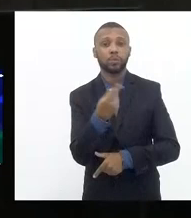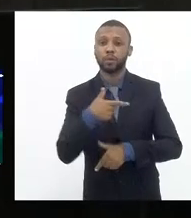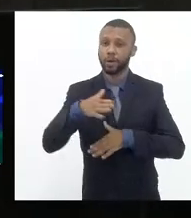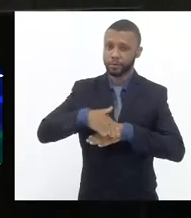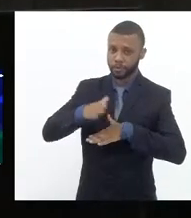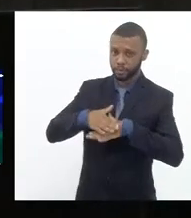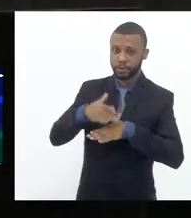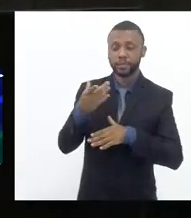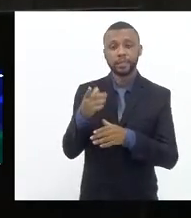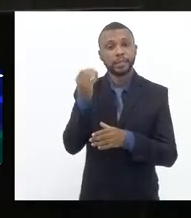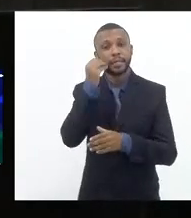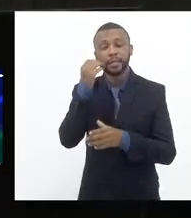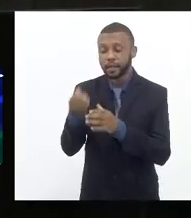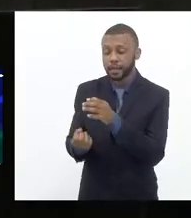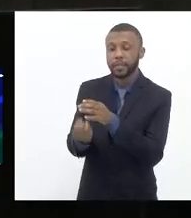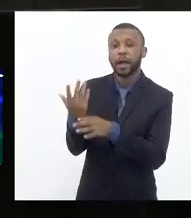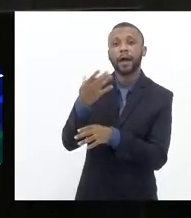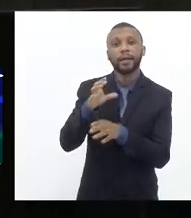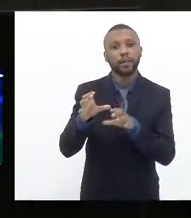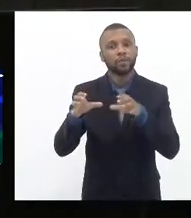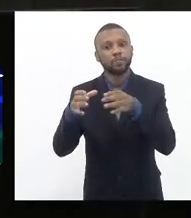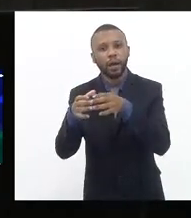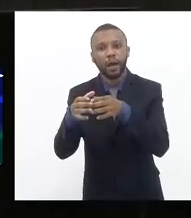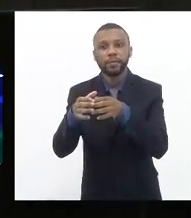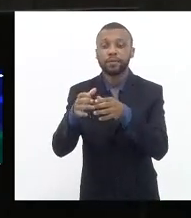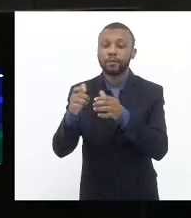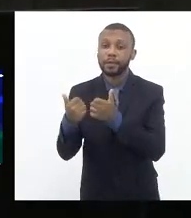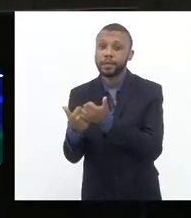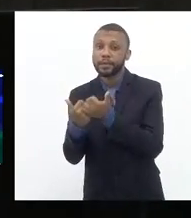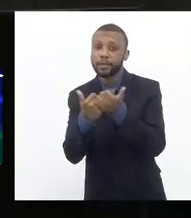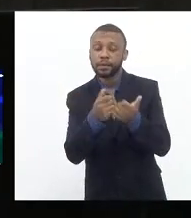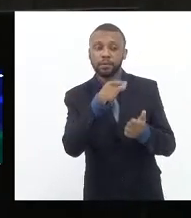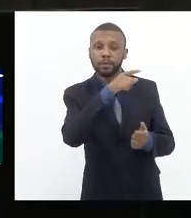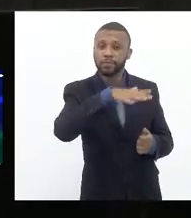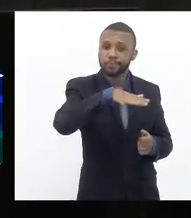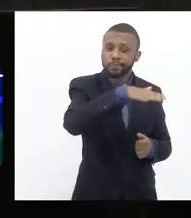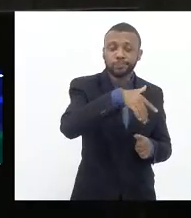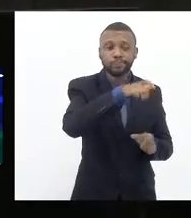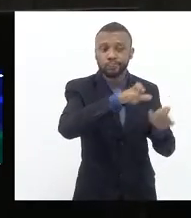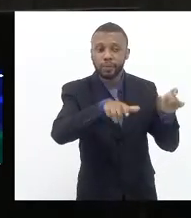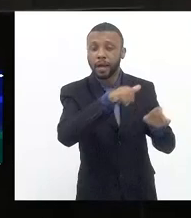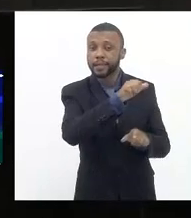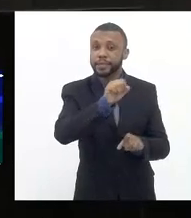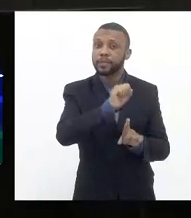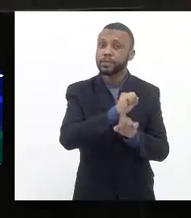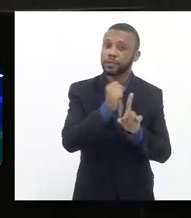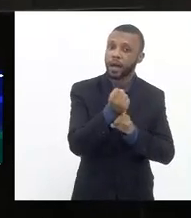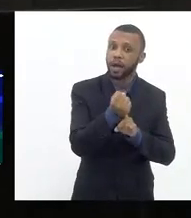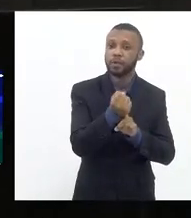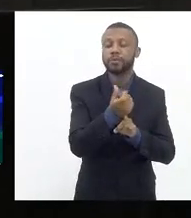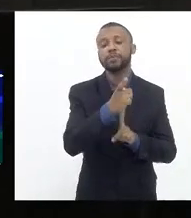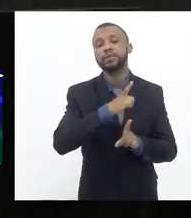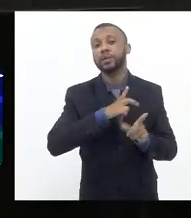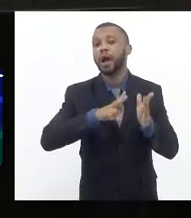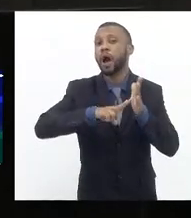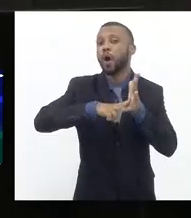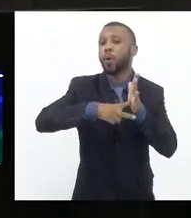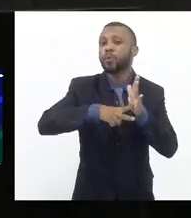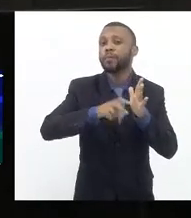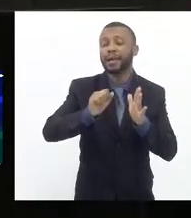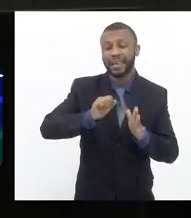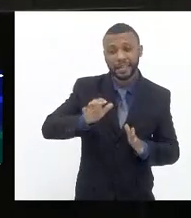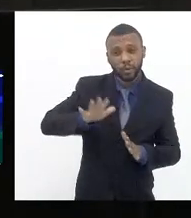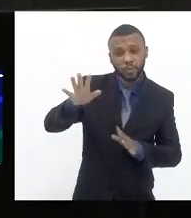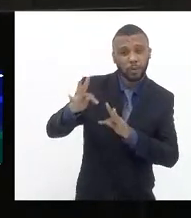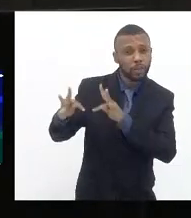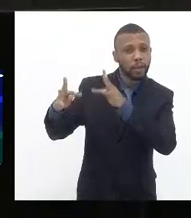comunidades, né, através de assistentes sociais, condomínios. Nós dividíamos todas essas comunidades que existem aí hoje, eu